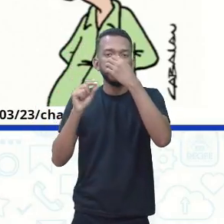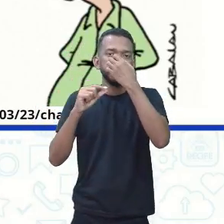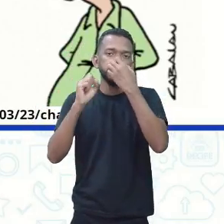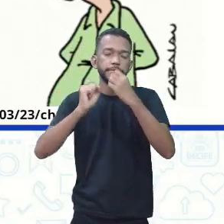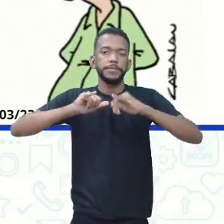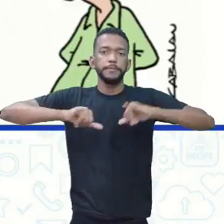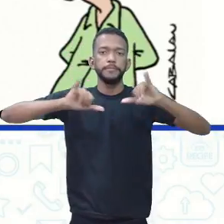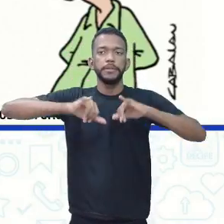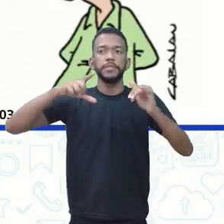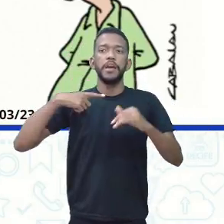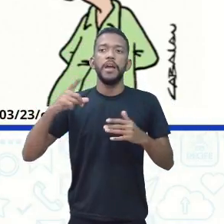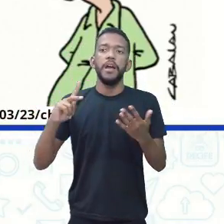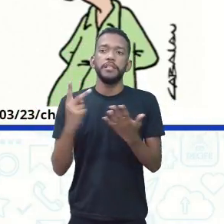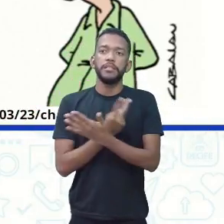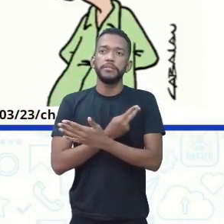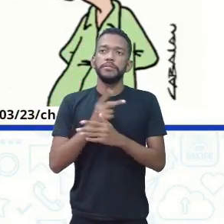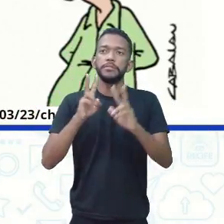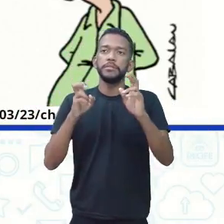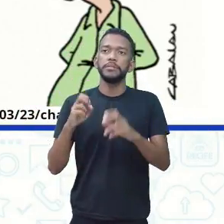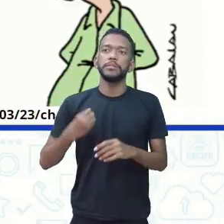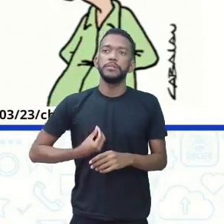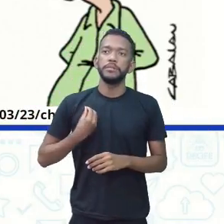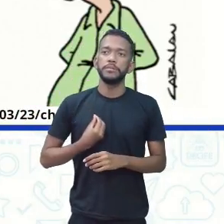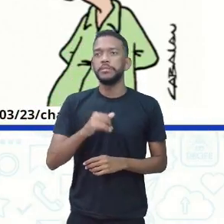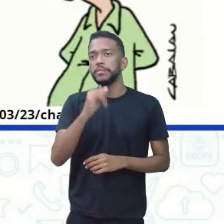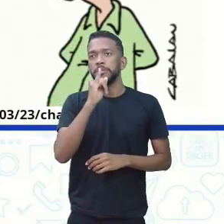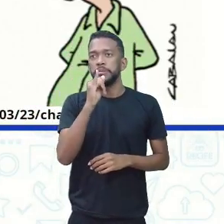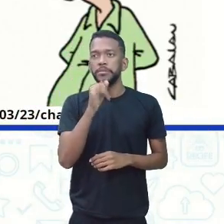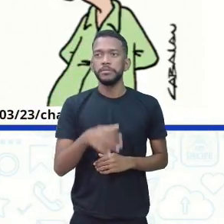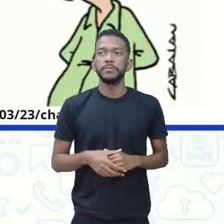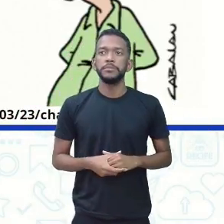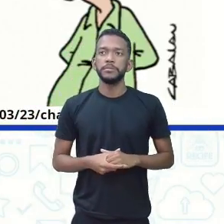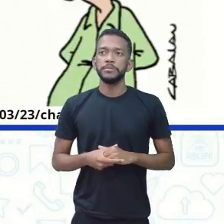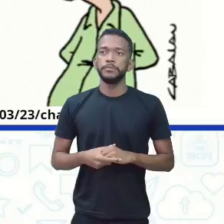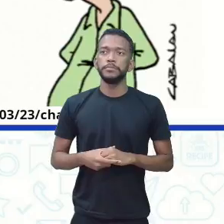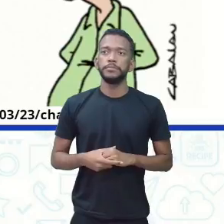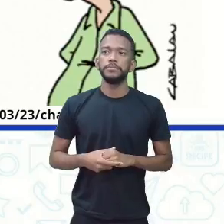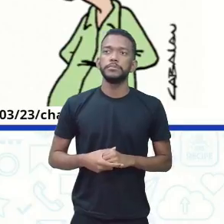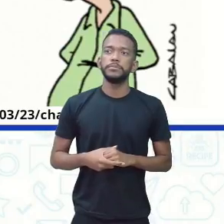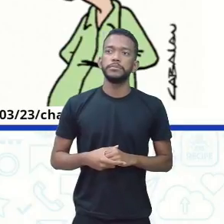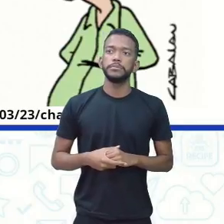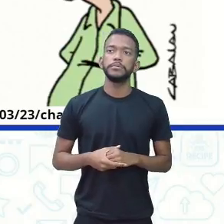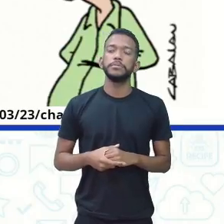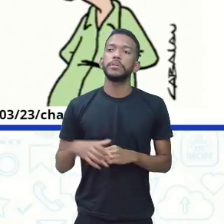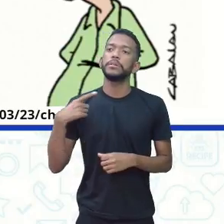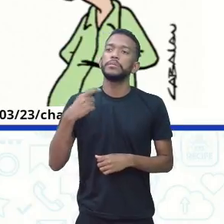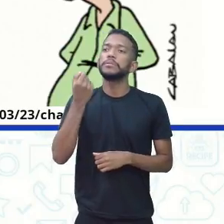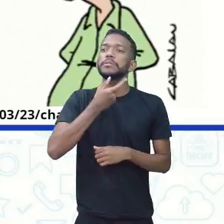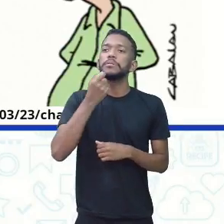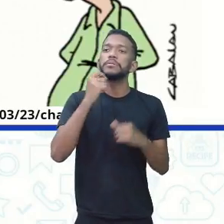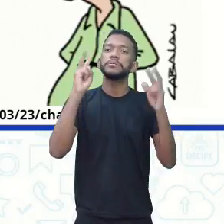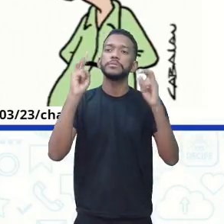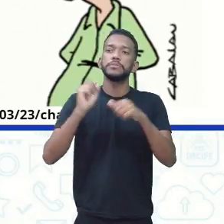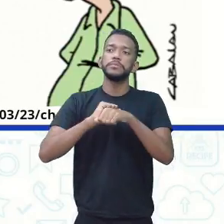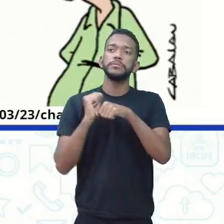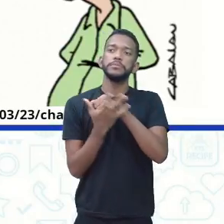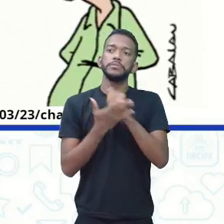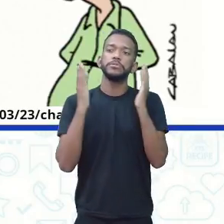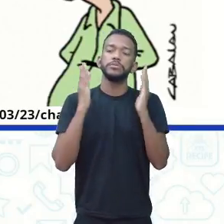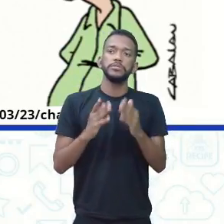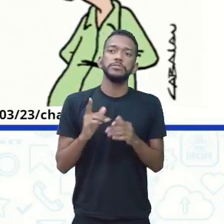tema algum acontecimento atual. Então, aqui a gente tem uma charge que satiriza a questão da